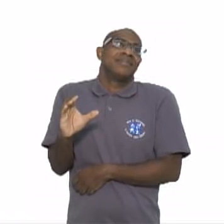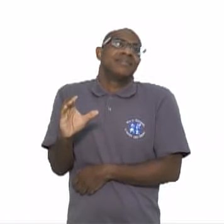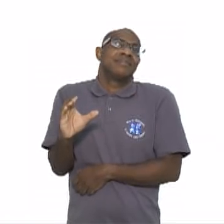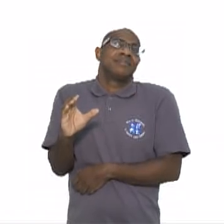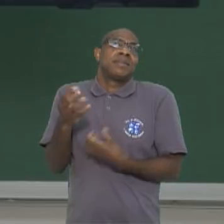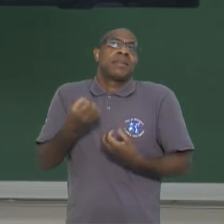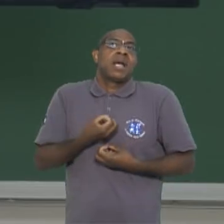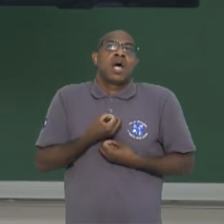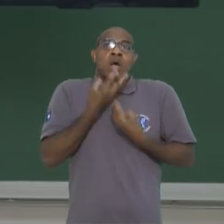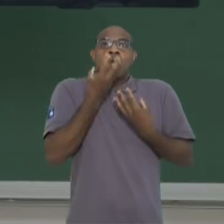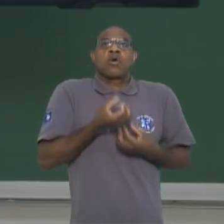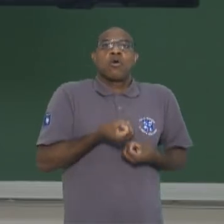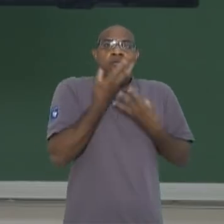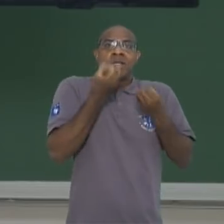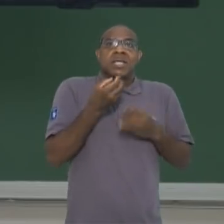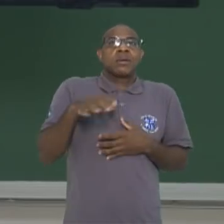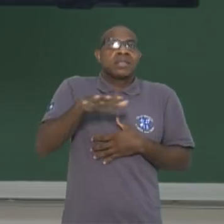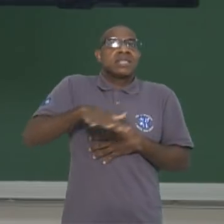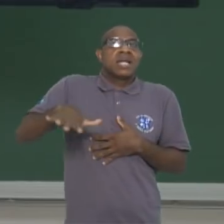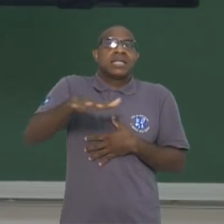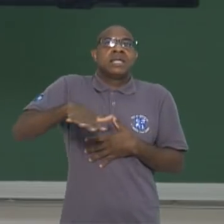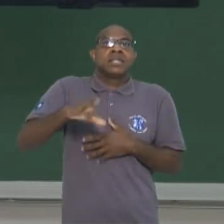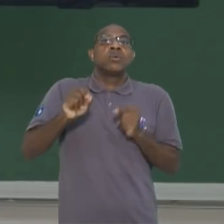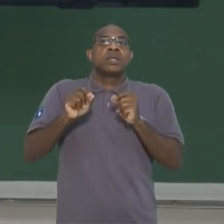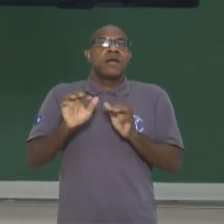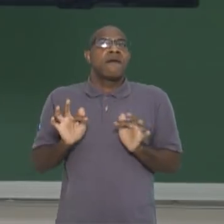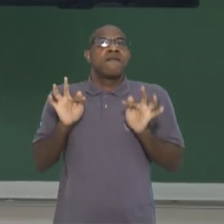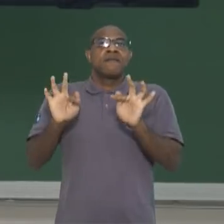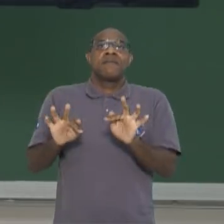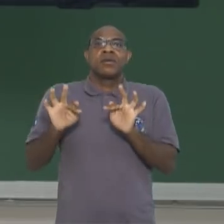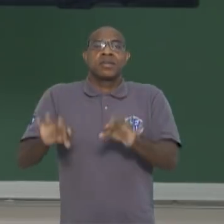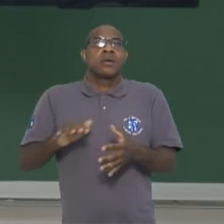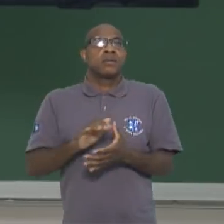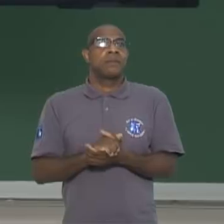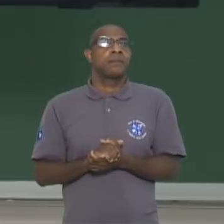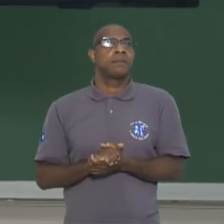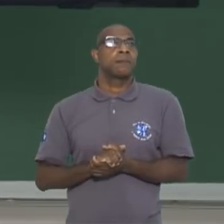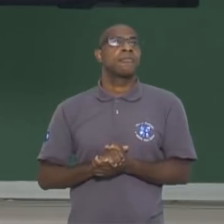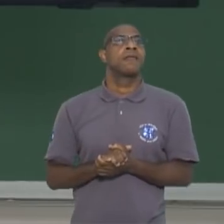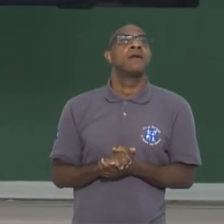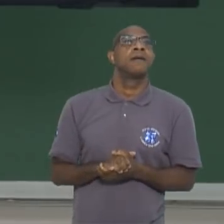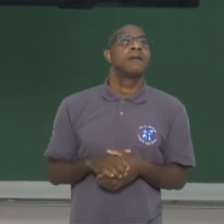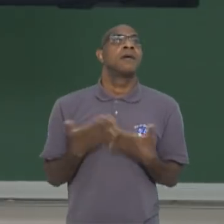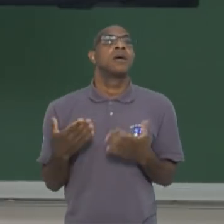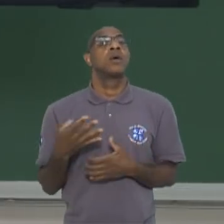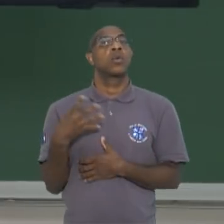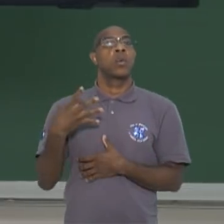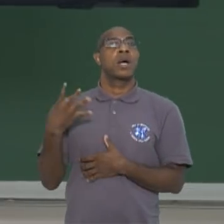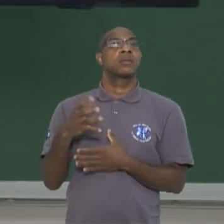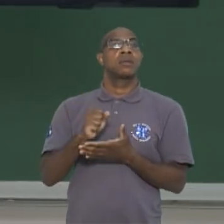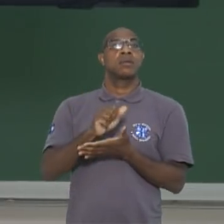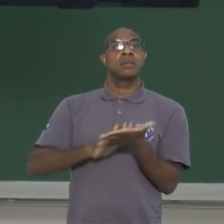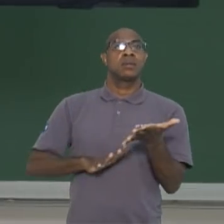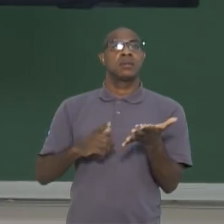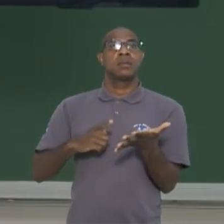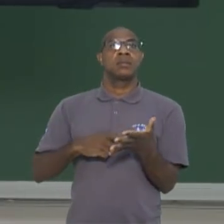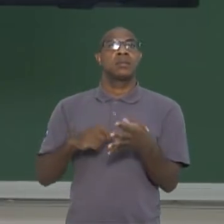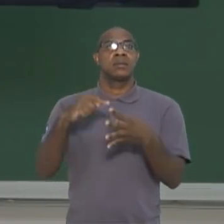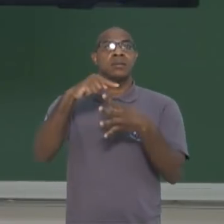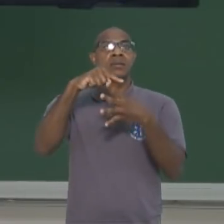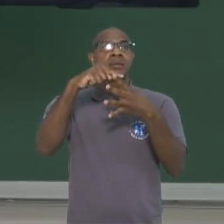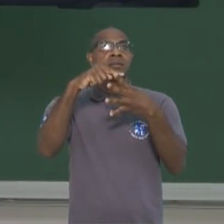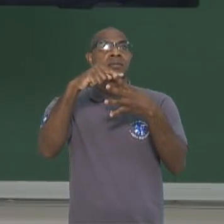da sociedade feudal que está se formando a partir daquele momento. Atividade 4. Atividade 4, a gente tem aqui